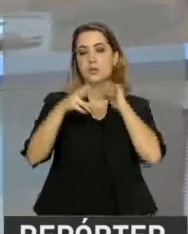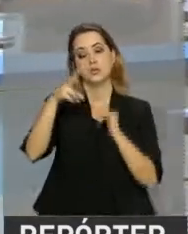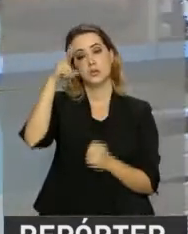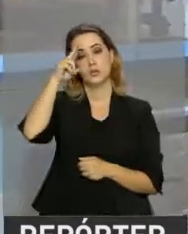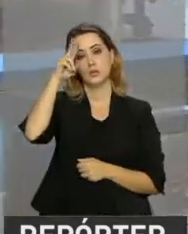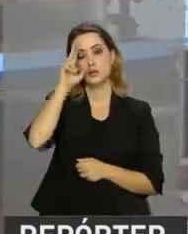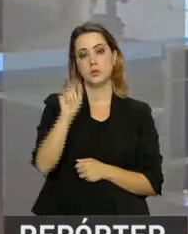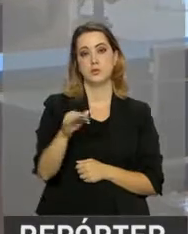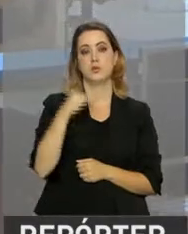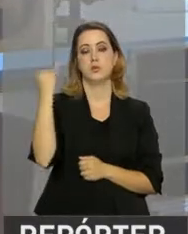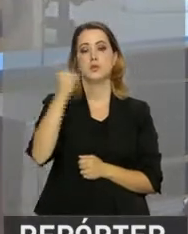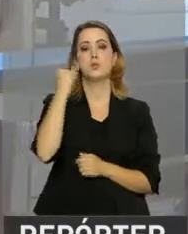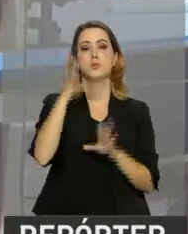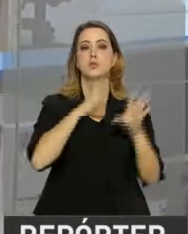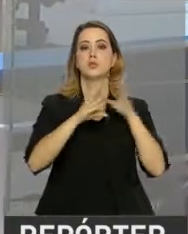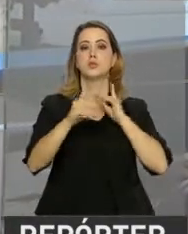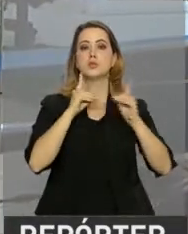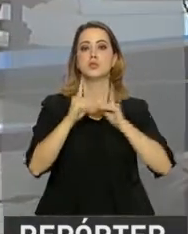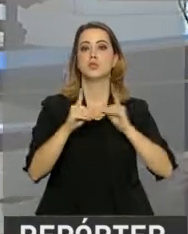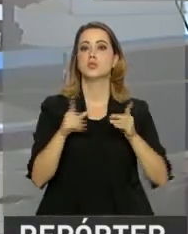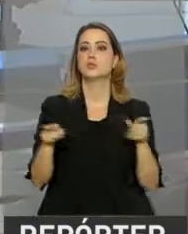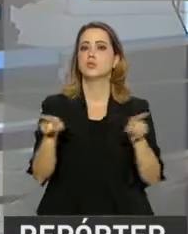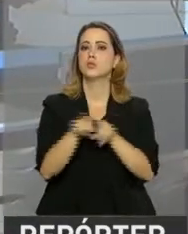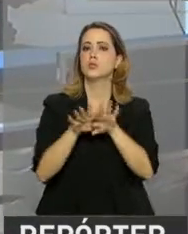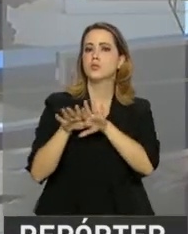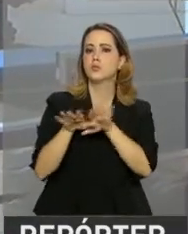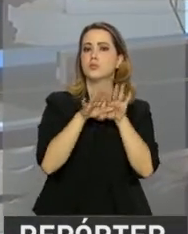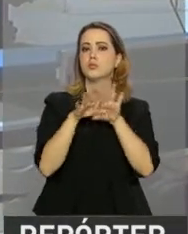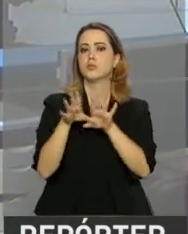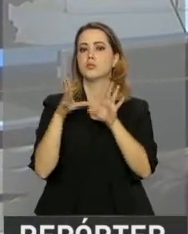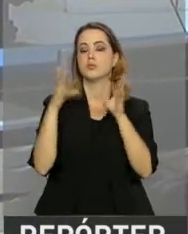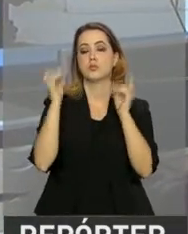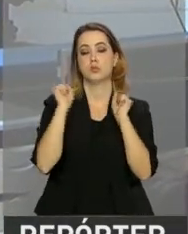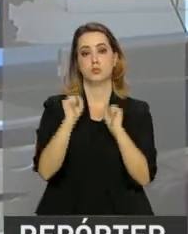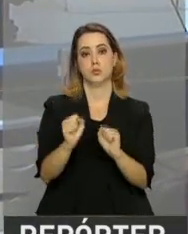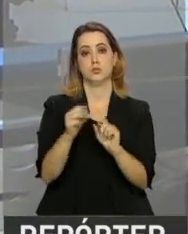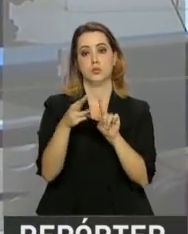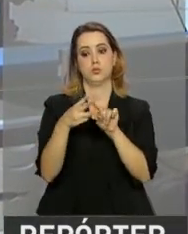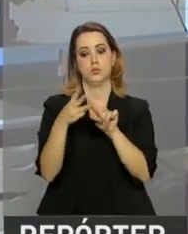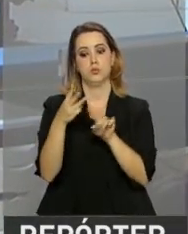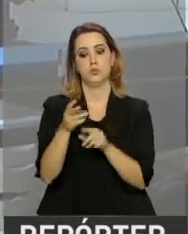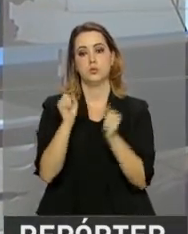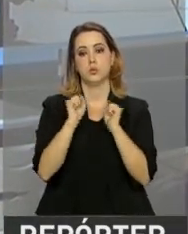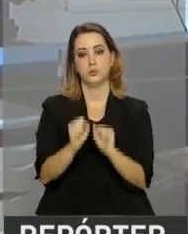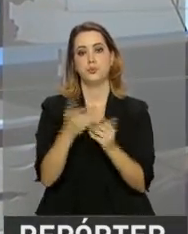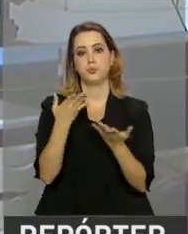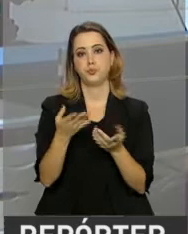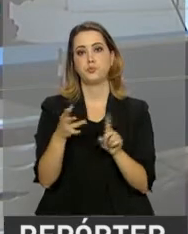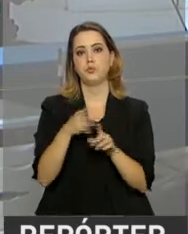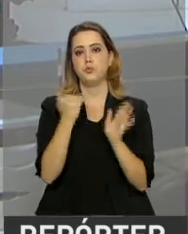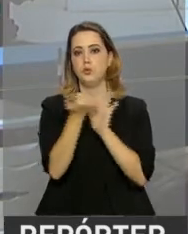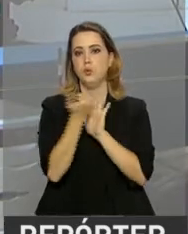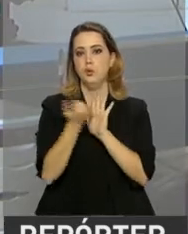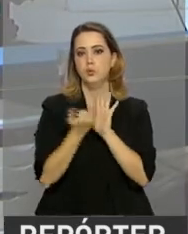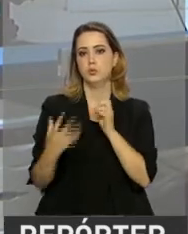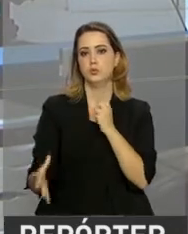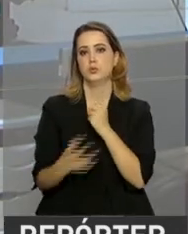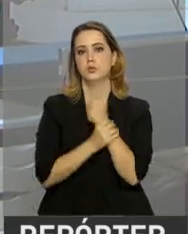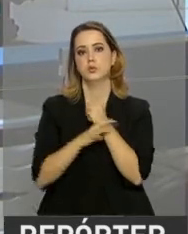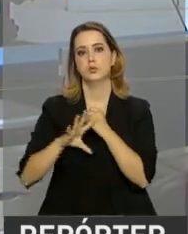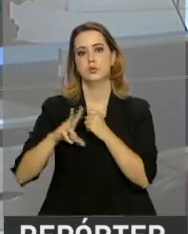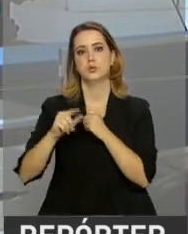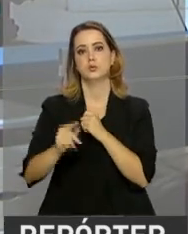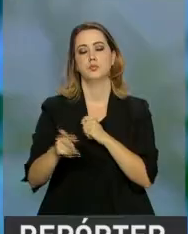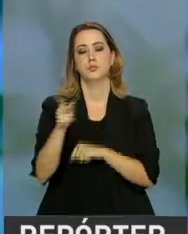a importância do diálogo e da harmonia entre os poderes ele falou também do plano de ações do governo para a segurança pública em todo o